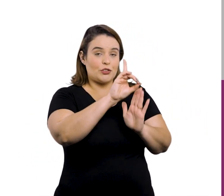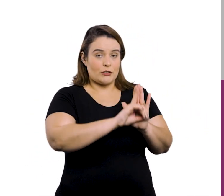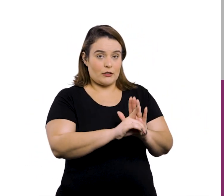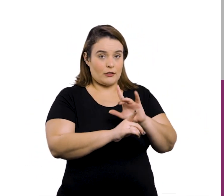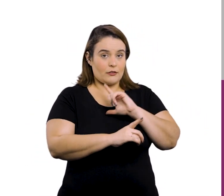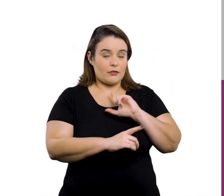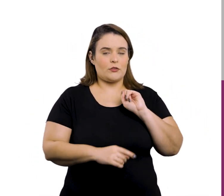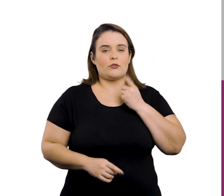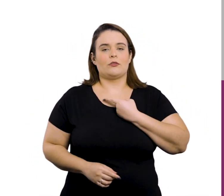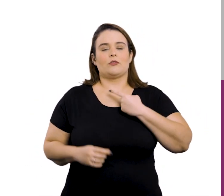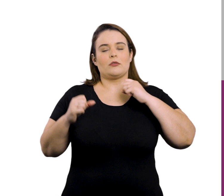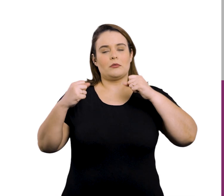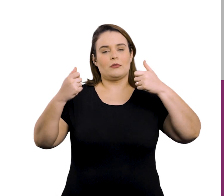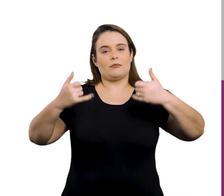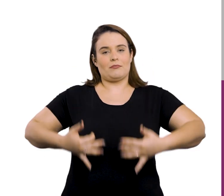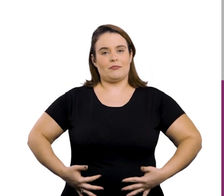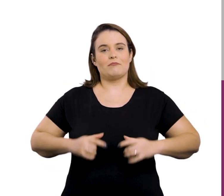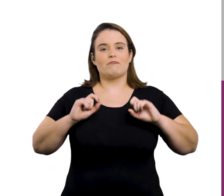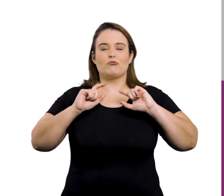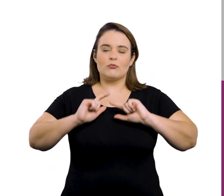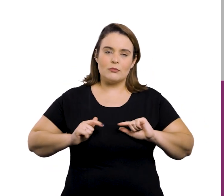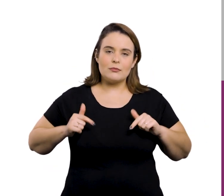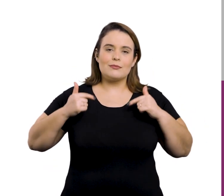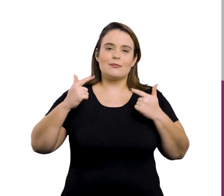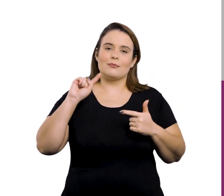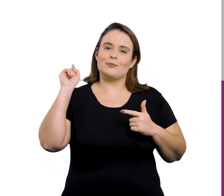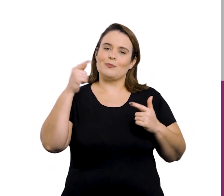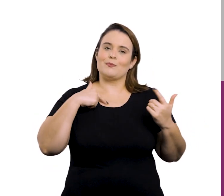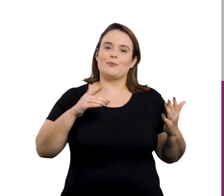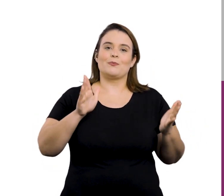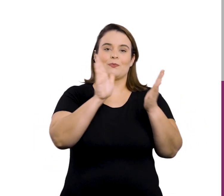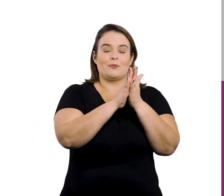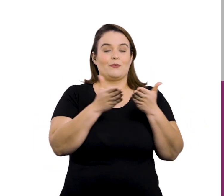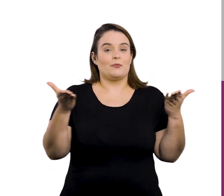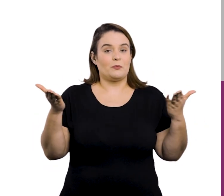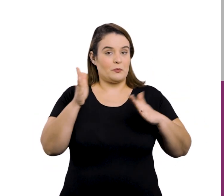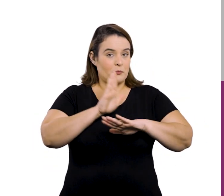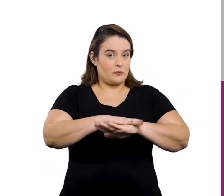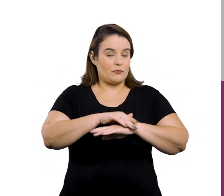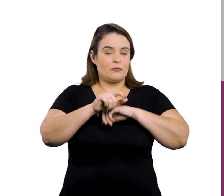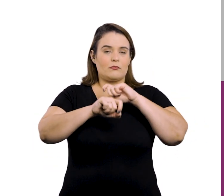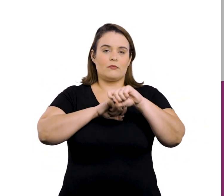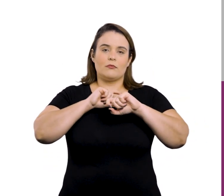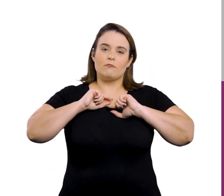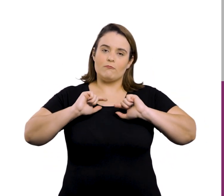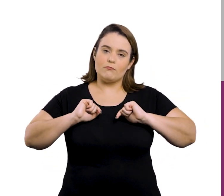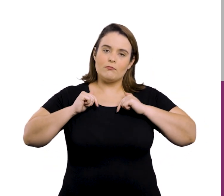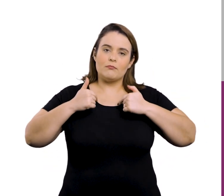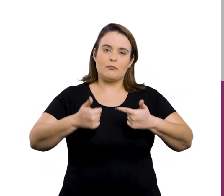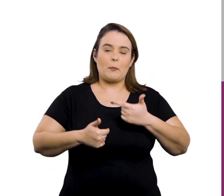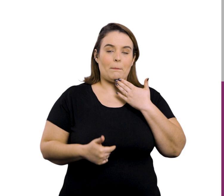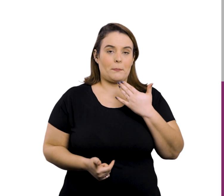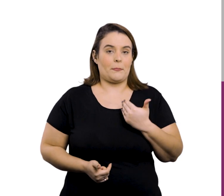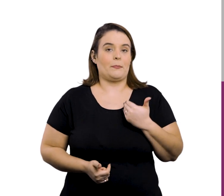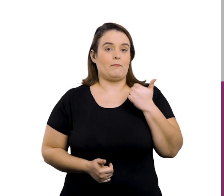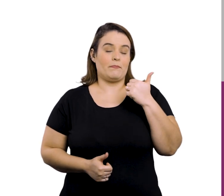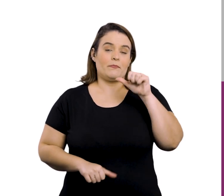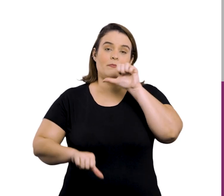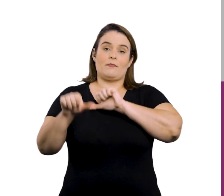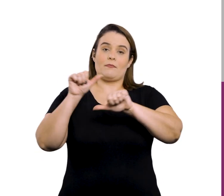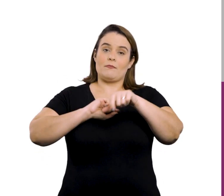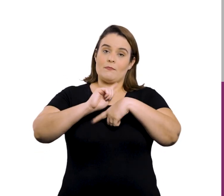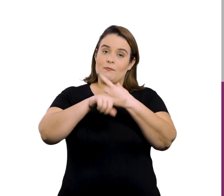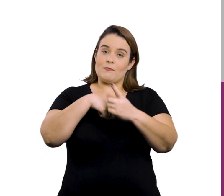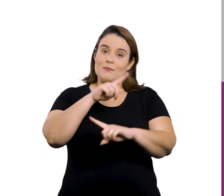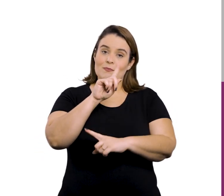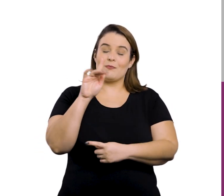educação receber os investimentos a que tem direito, nós podemos falar da maior batalha que estamos enfrentando nesse momento: a